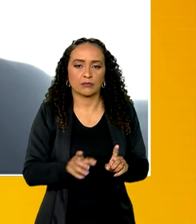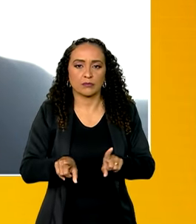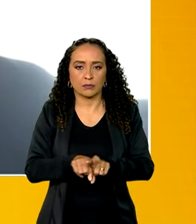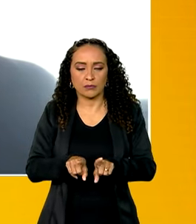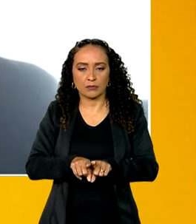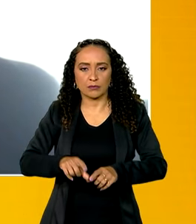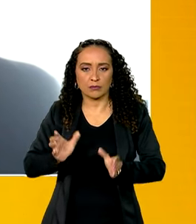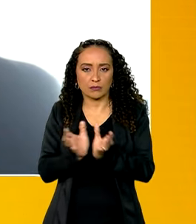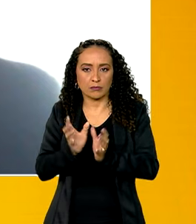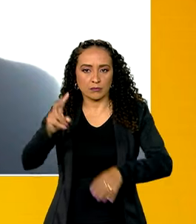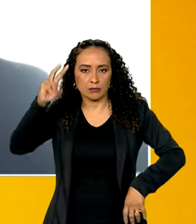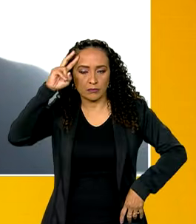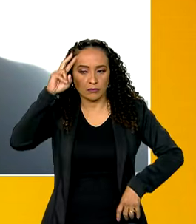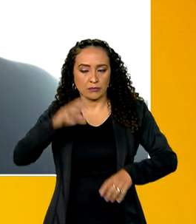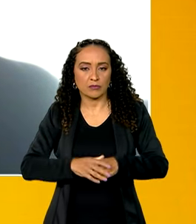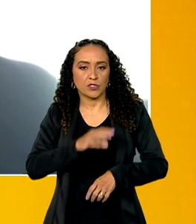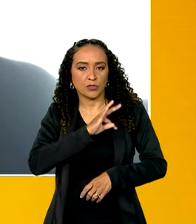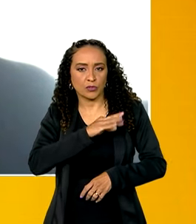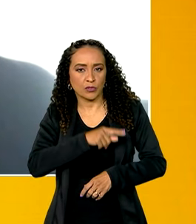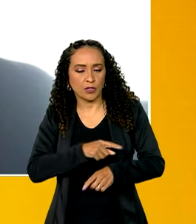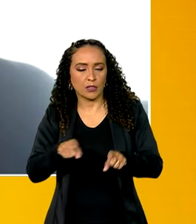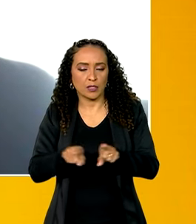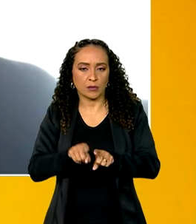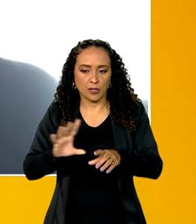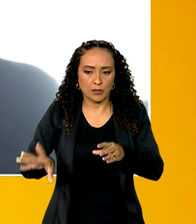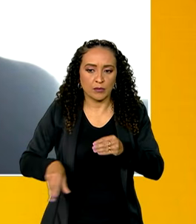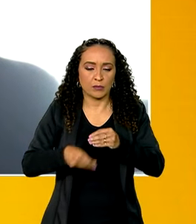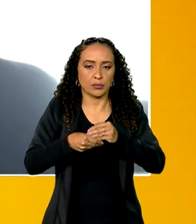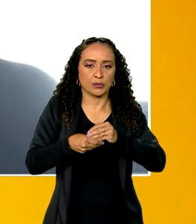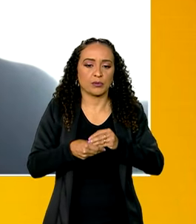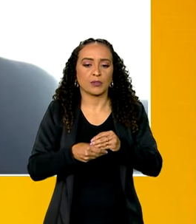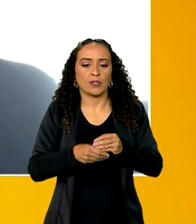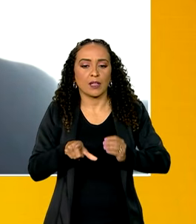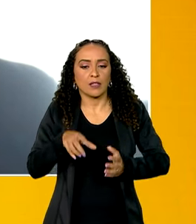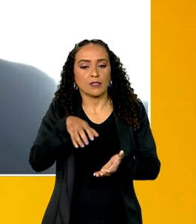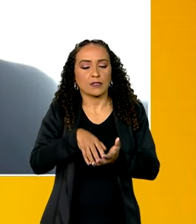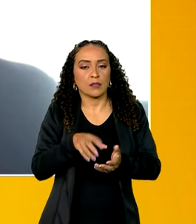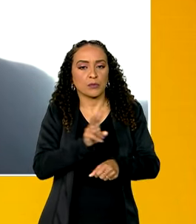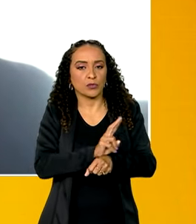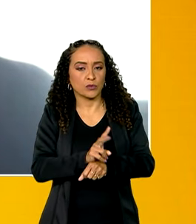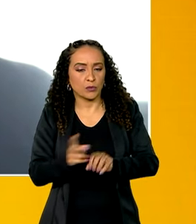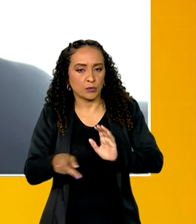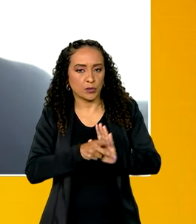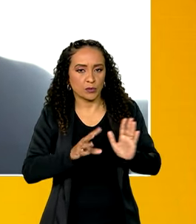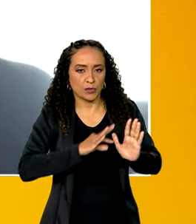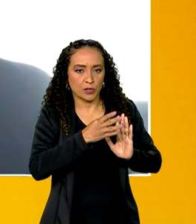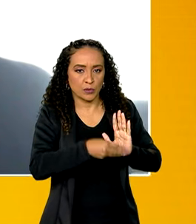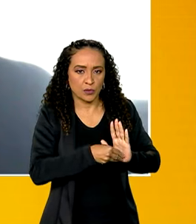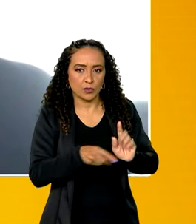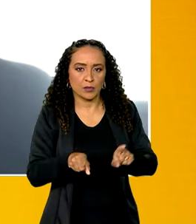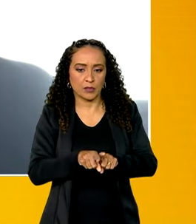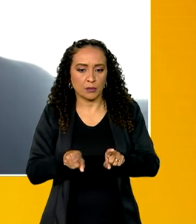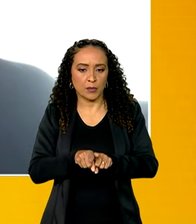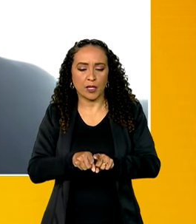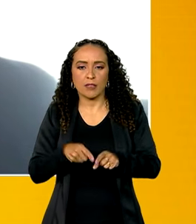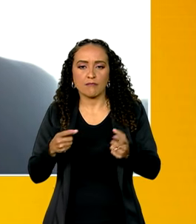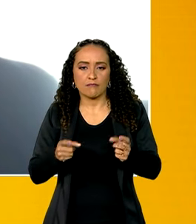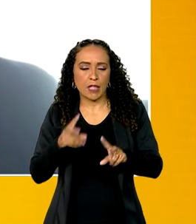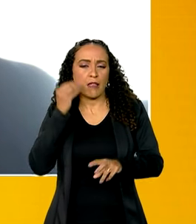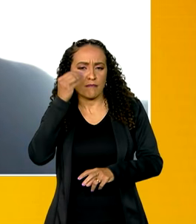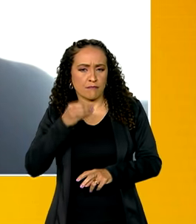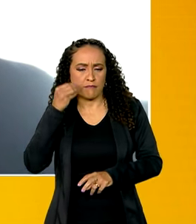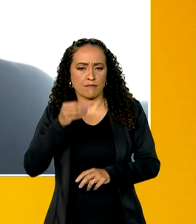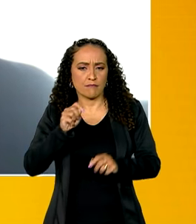segurança, FUNAI, agregamos o CENSIPAN, que é o Centro de Proteção da Amazônia, principalmente nessa expertise de imagens,